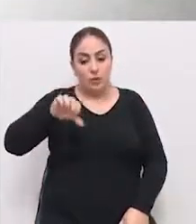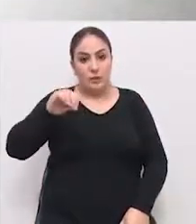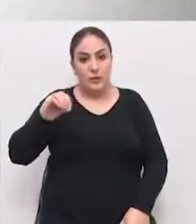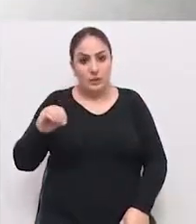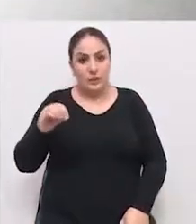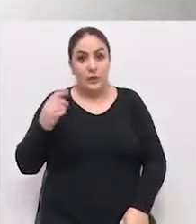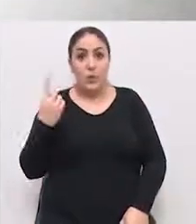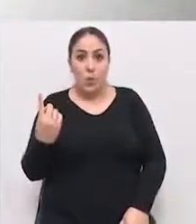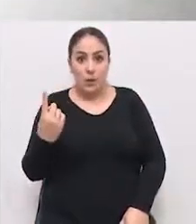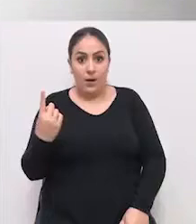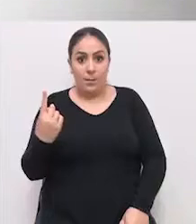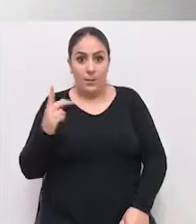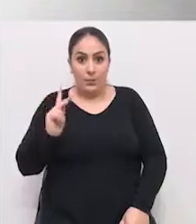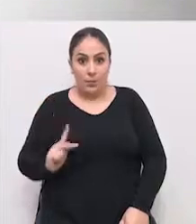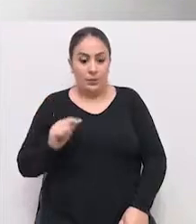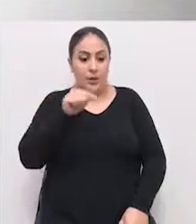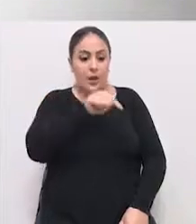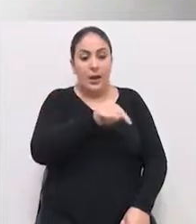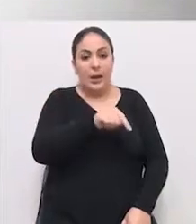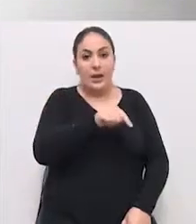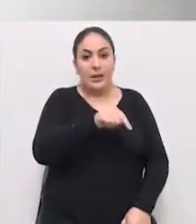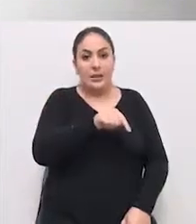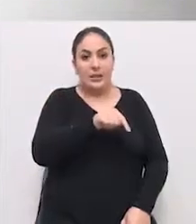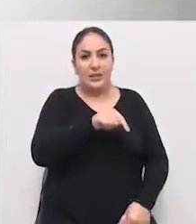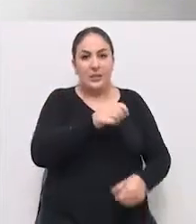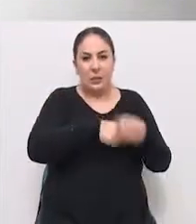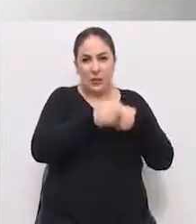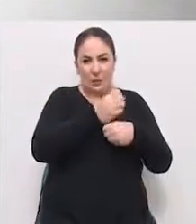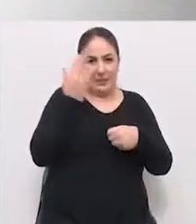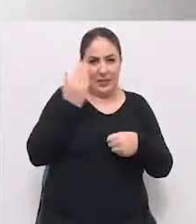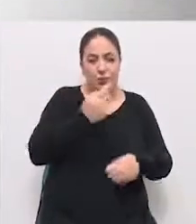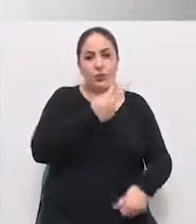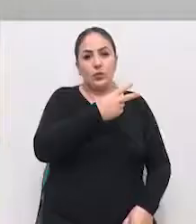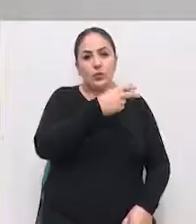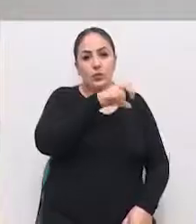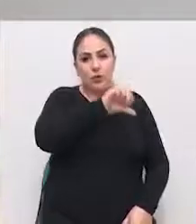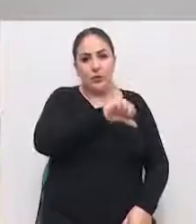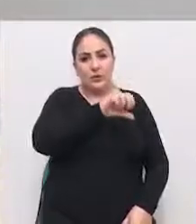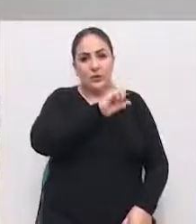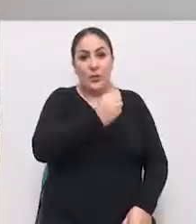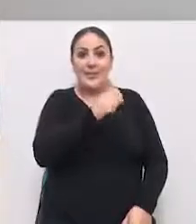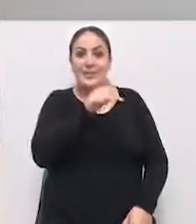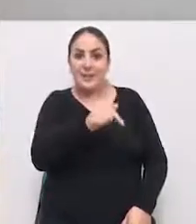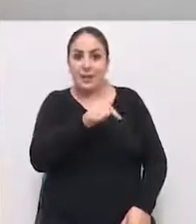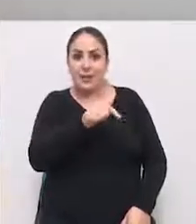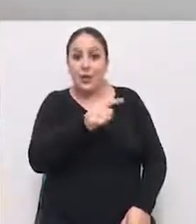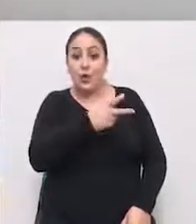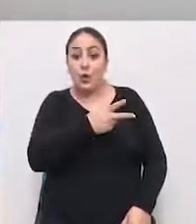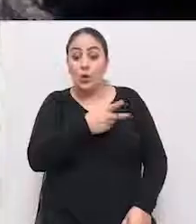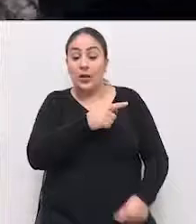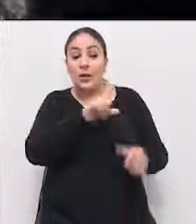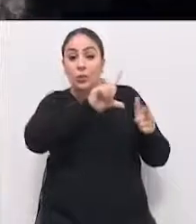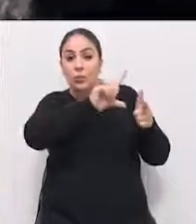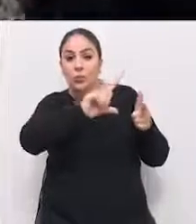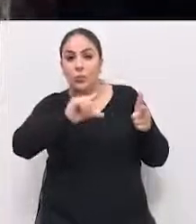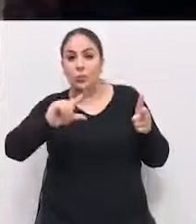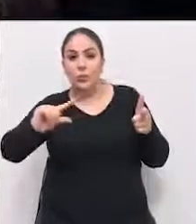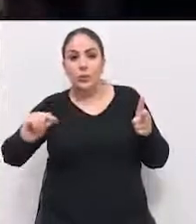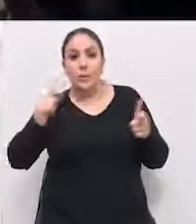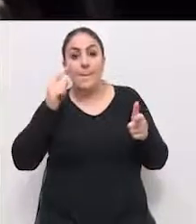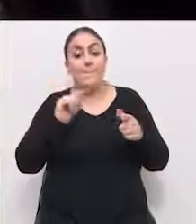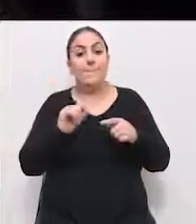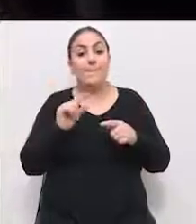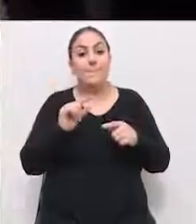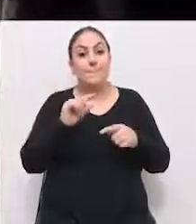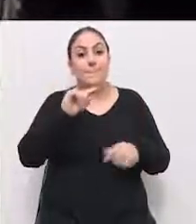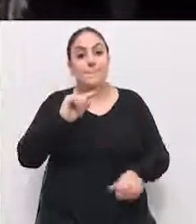primeiros 6 meses de 2019 foram 987. São 2 anos consecutivos registrando menos de